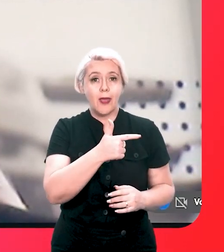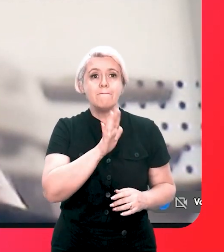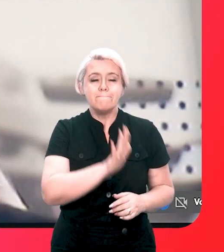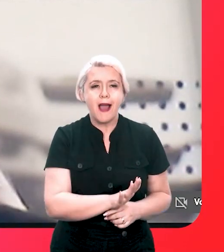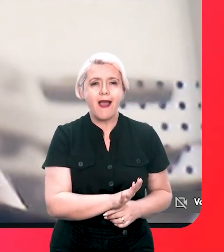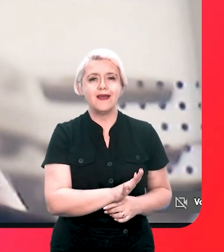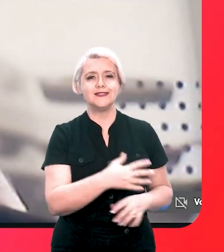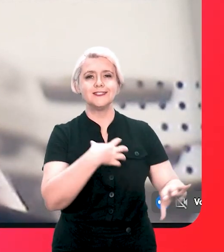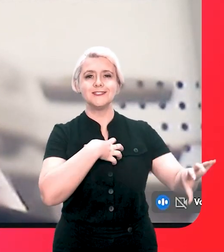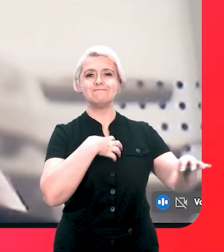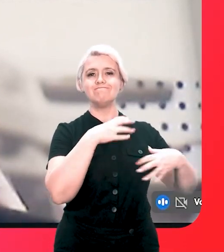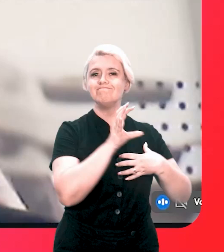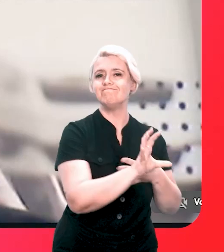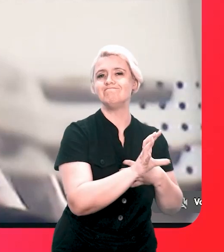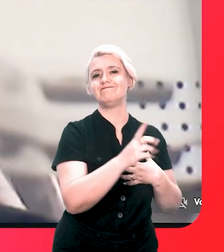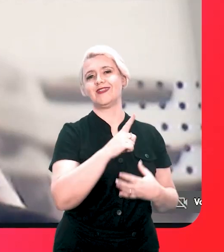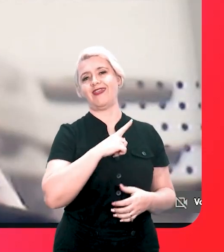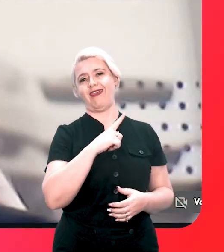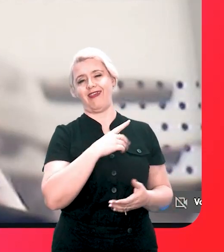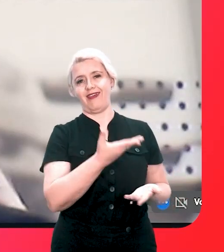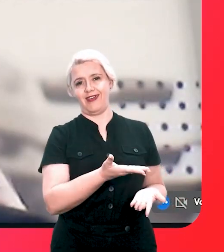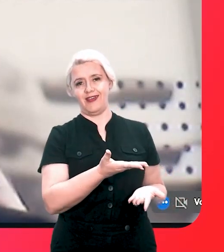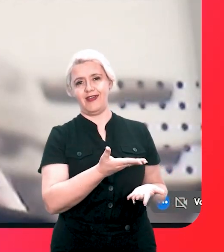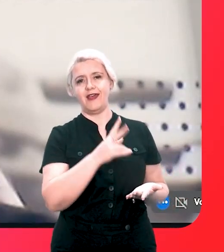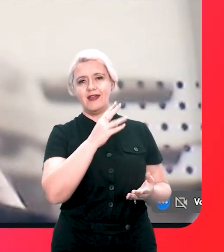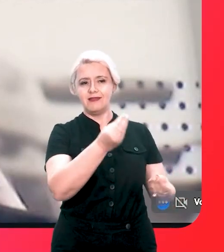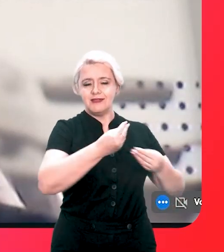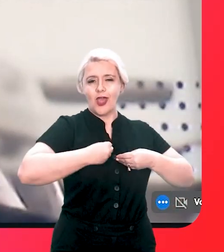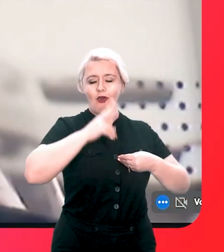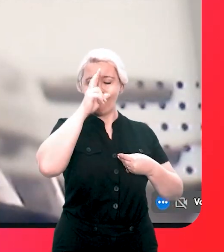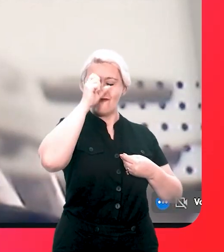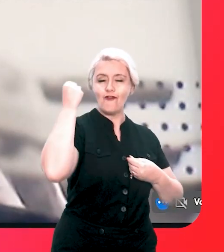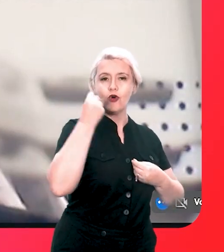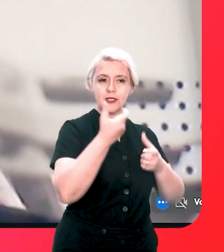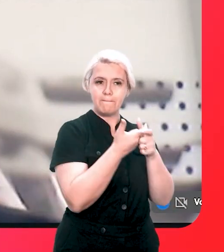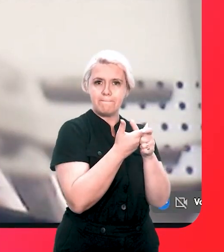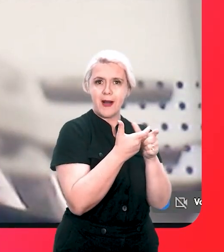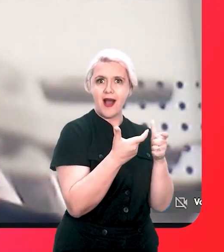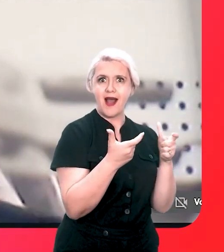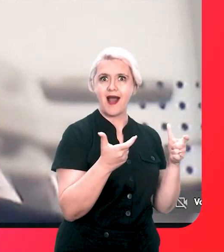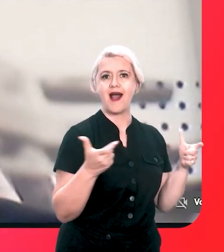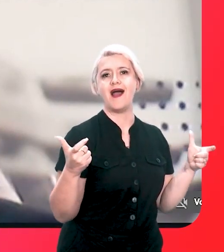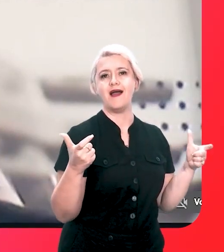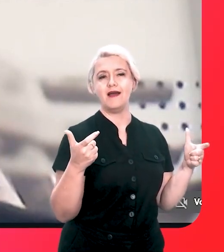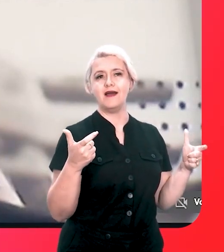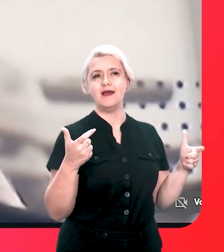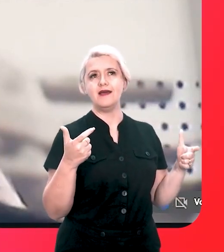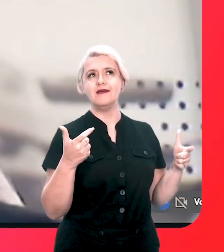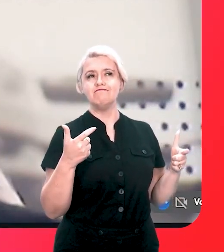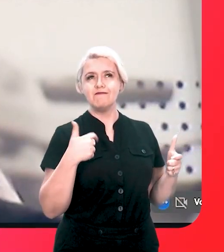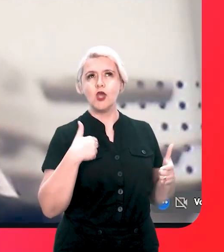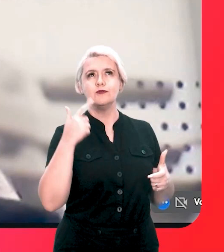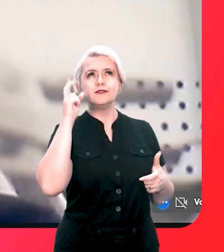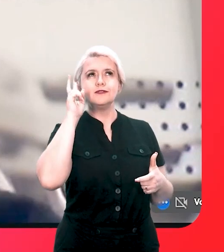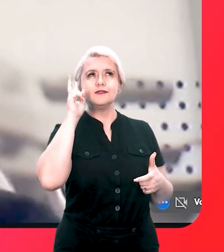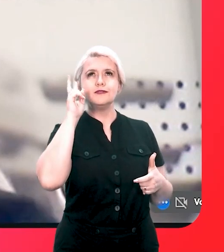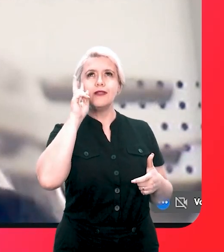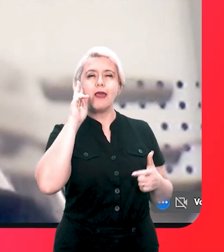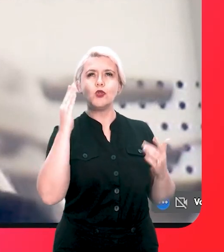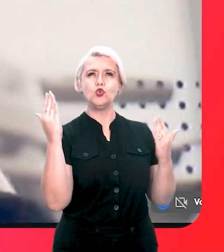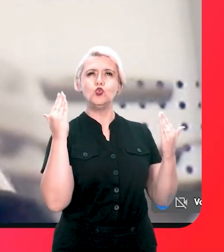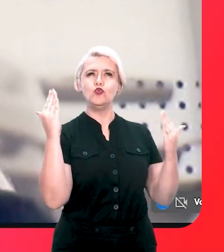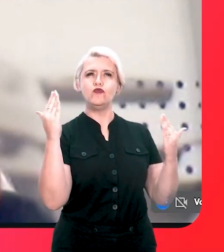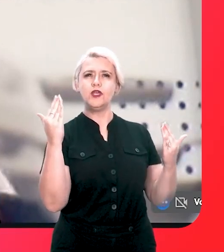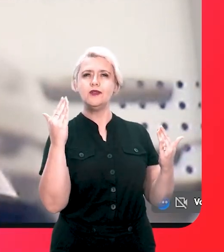identificaram, né? E isso tem uma força de crescimento, algo que eu digo, eu duvido que algum dos fundadores